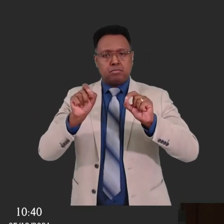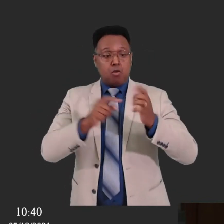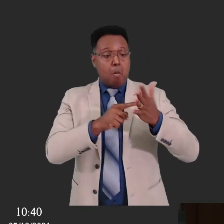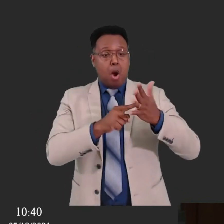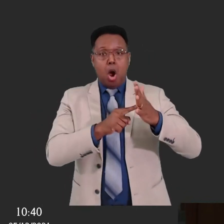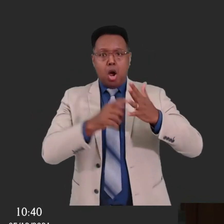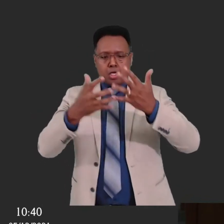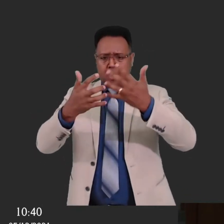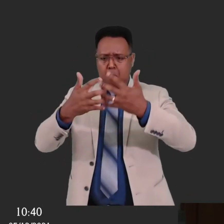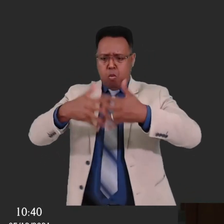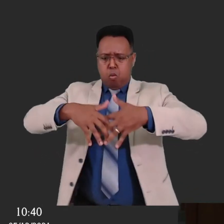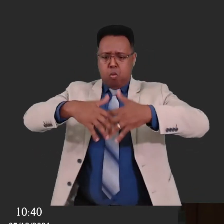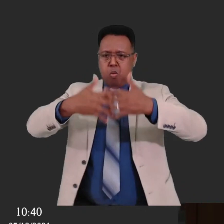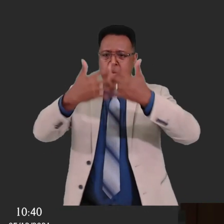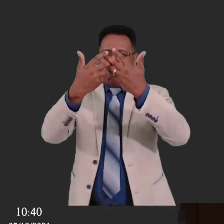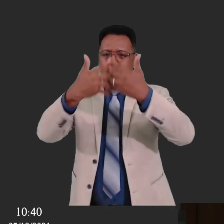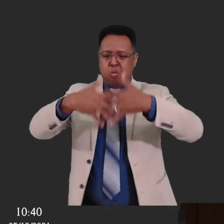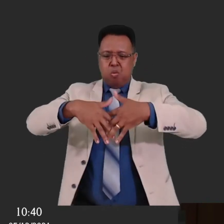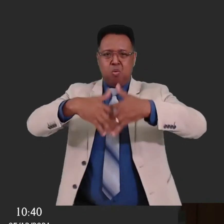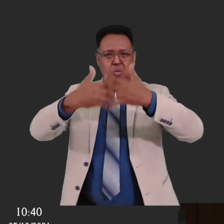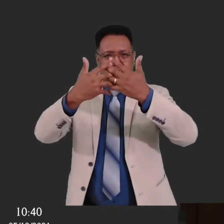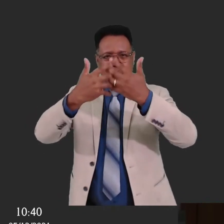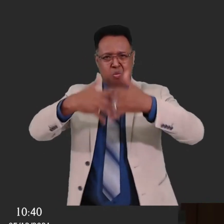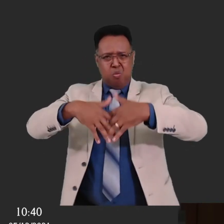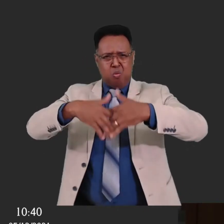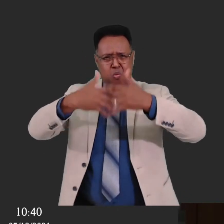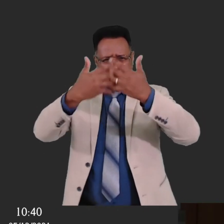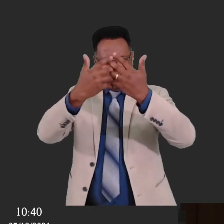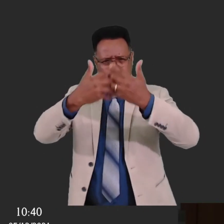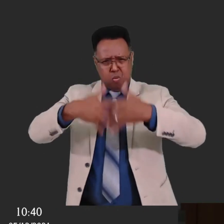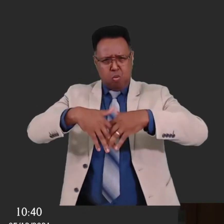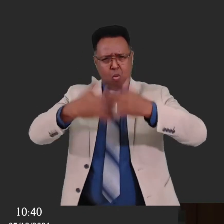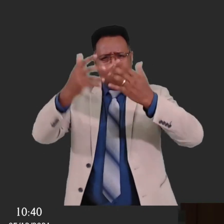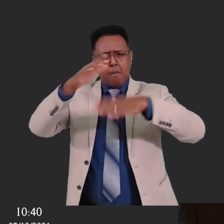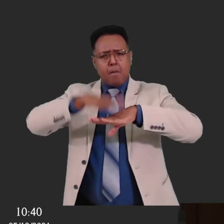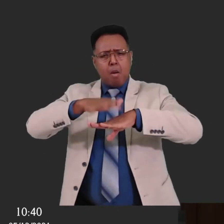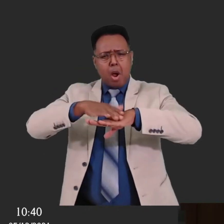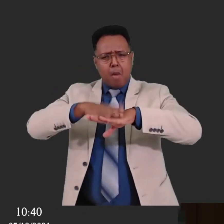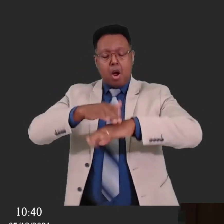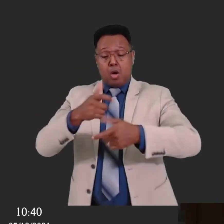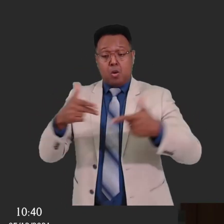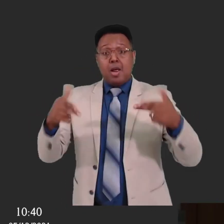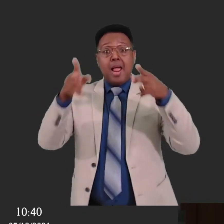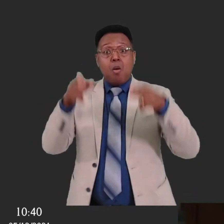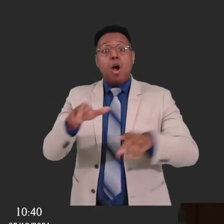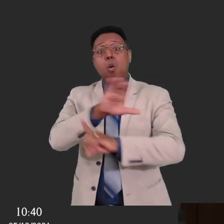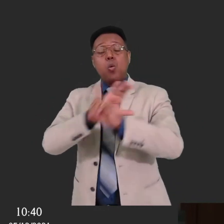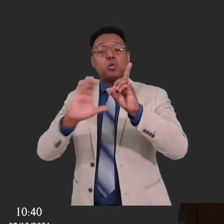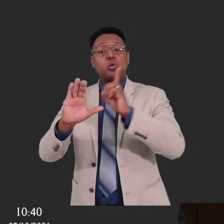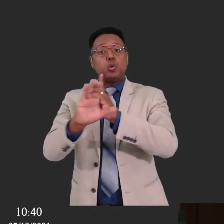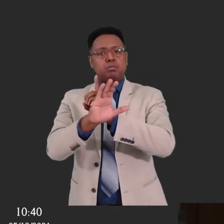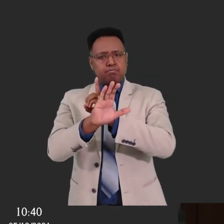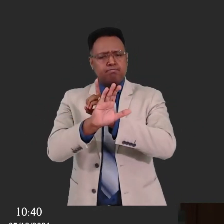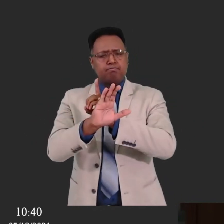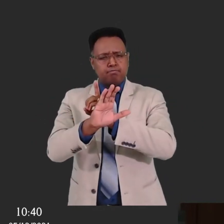harmoniosa funciona e produz alguma coisa. Assim são os santos cultos. Quando